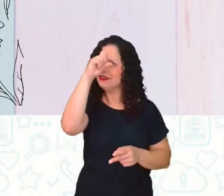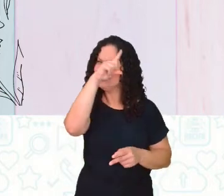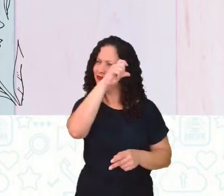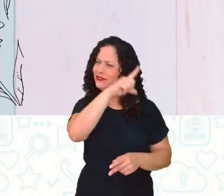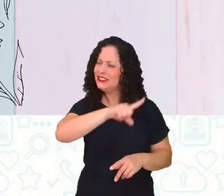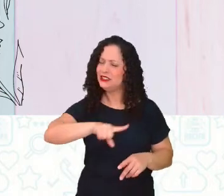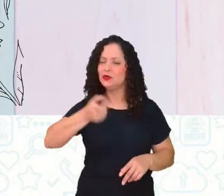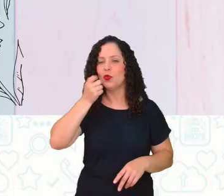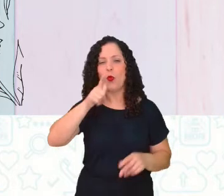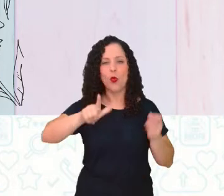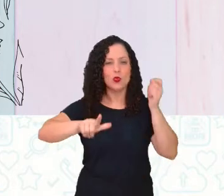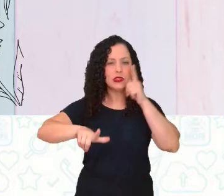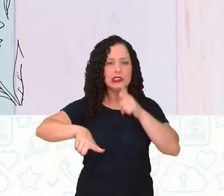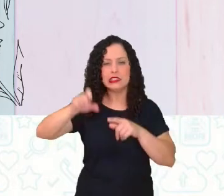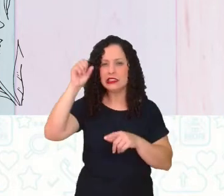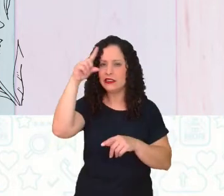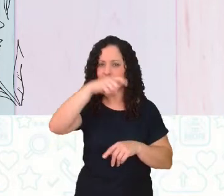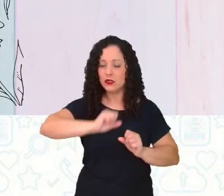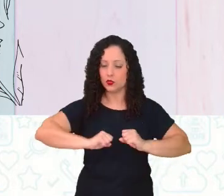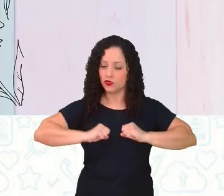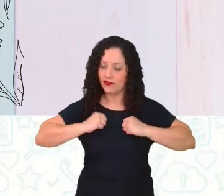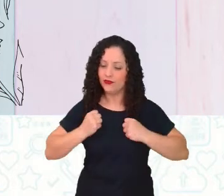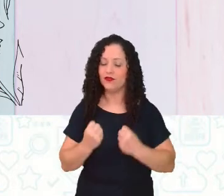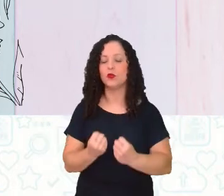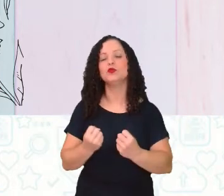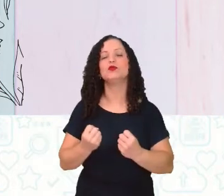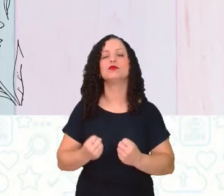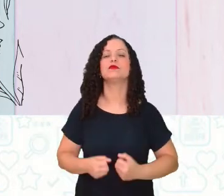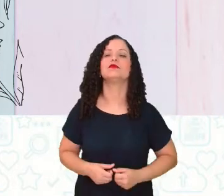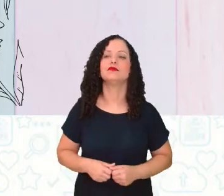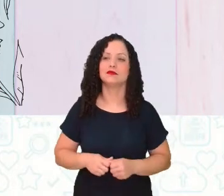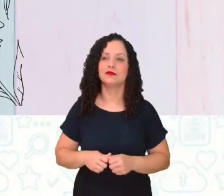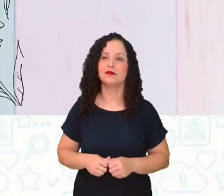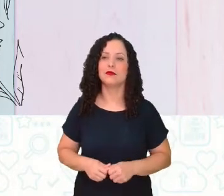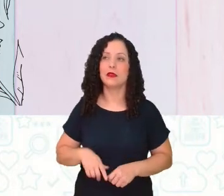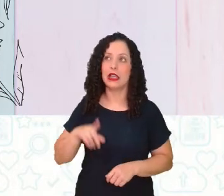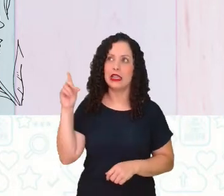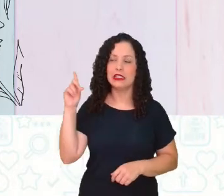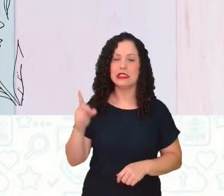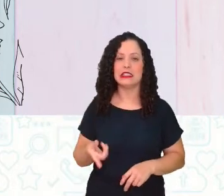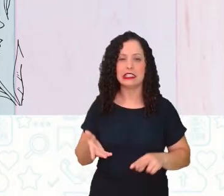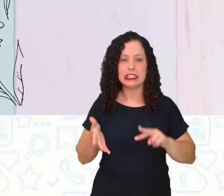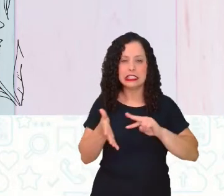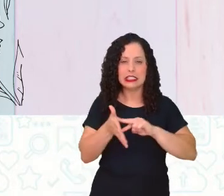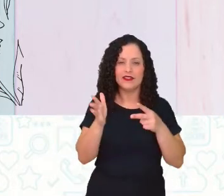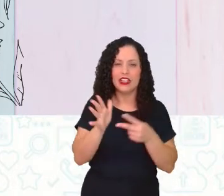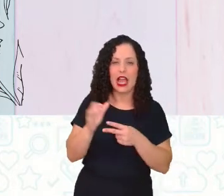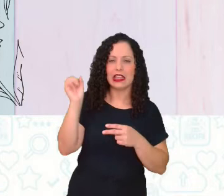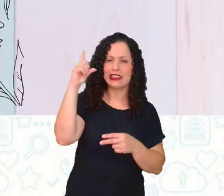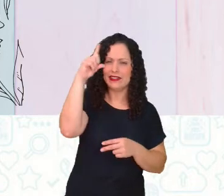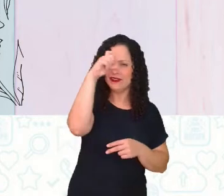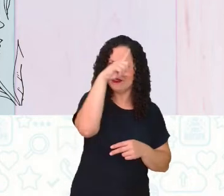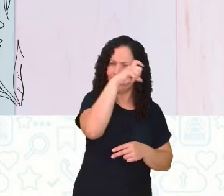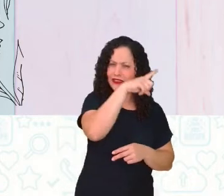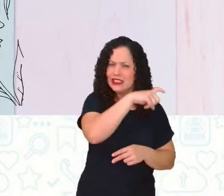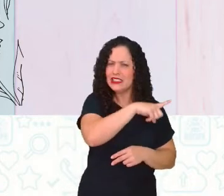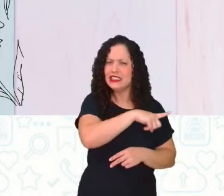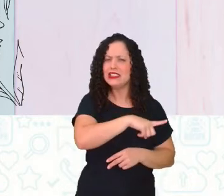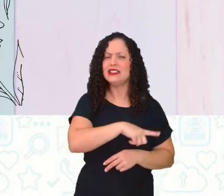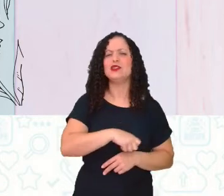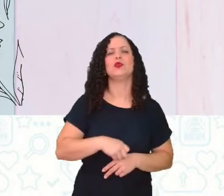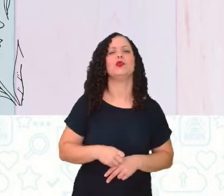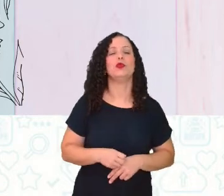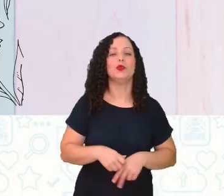que exige trabalho, tá? Quando ele tiver esse sentido de difícil, de trabalhoso, a